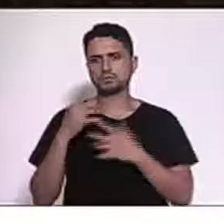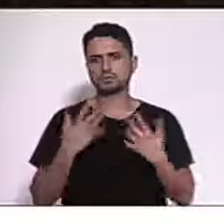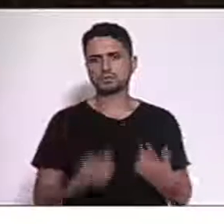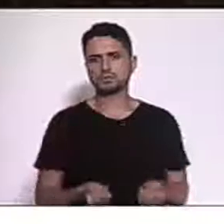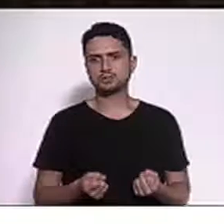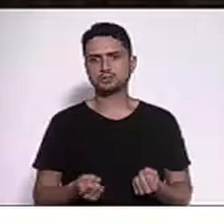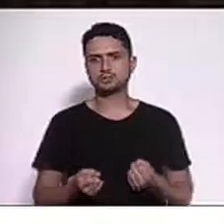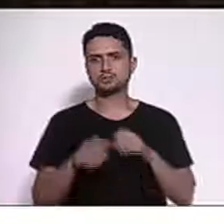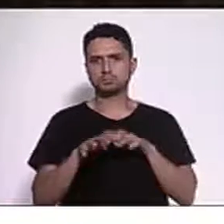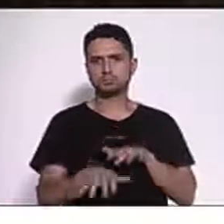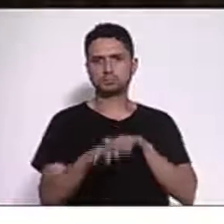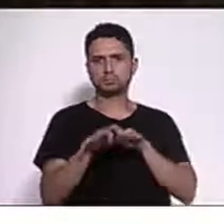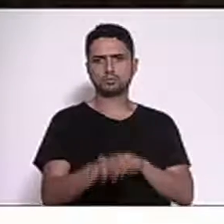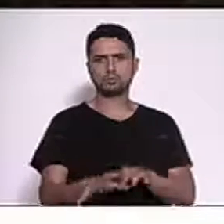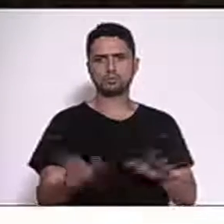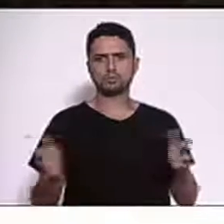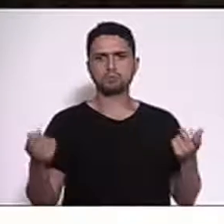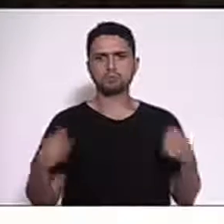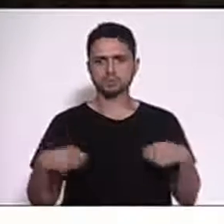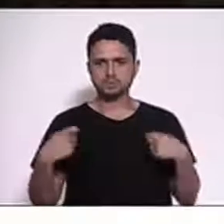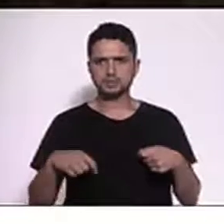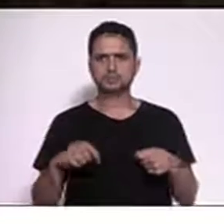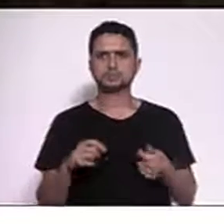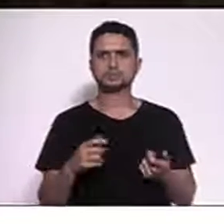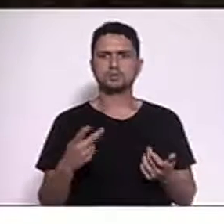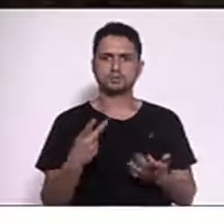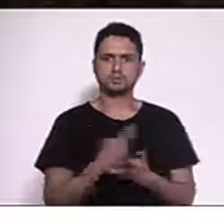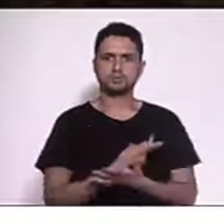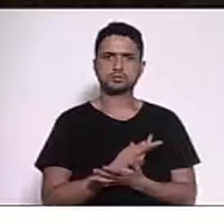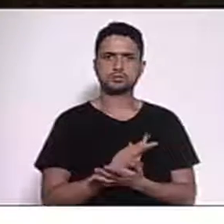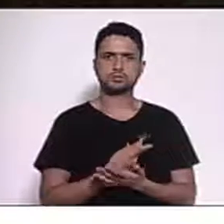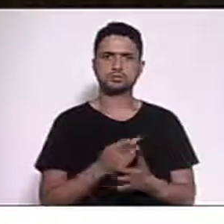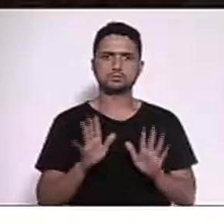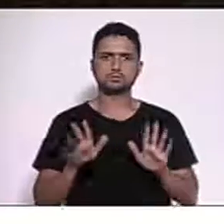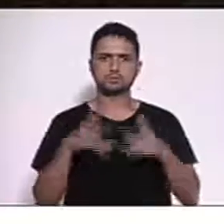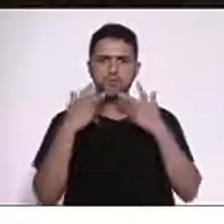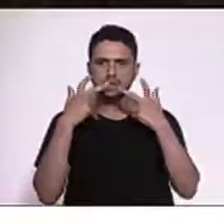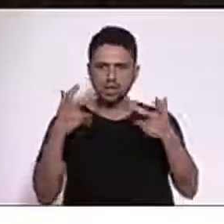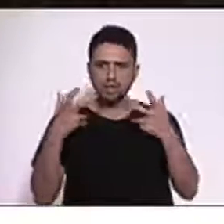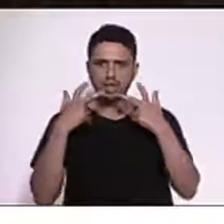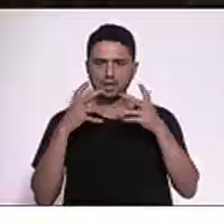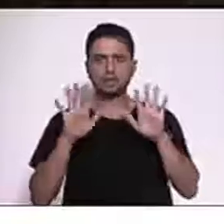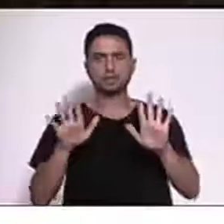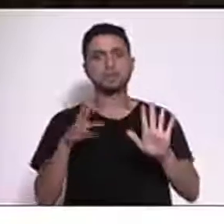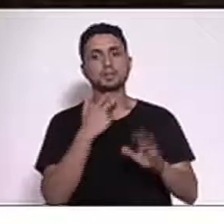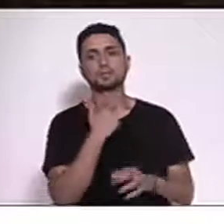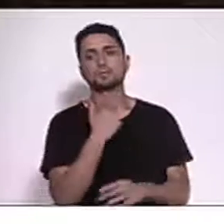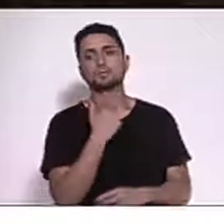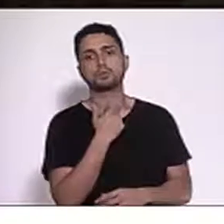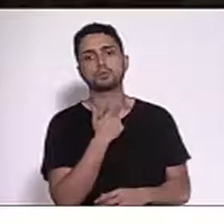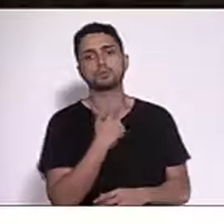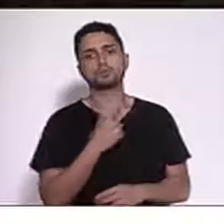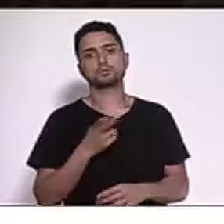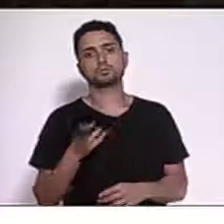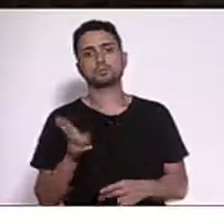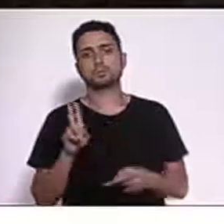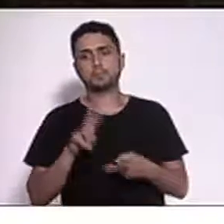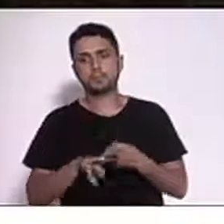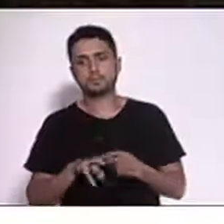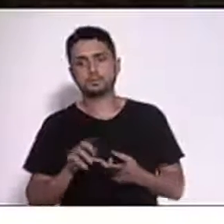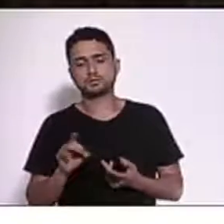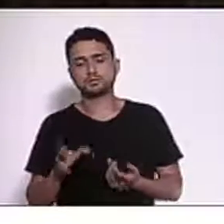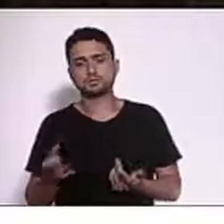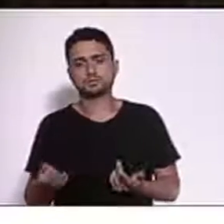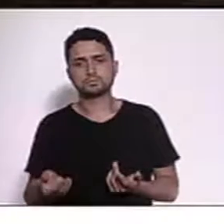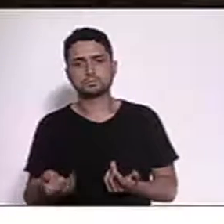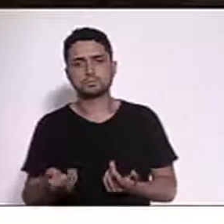manifestação, que eu acho que até deva existir a manifestação de indignação, mas nós não podemos nos prender somente é isso daí. E o que